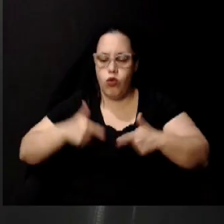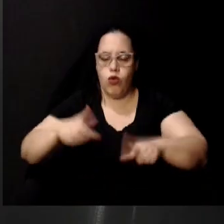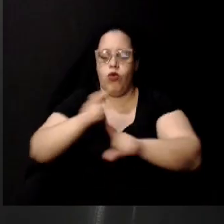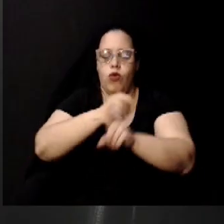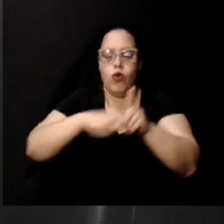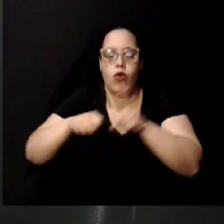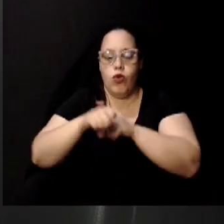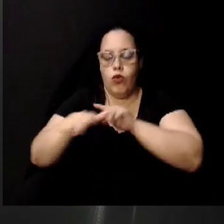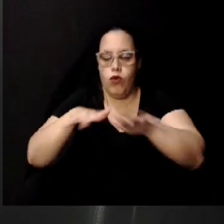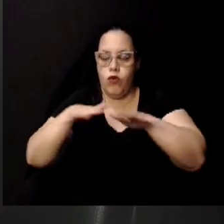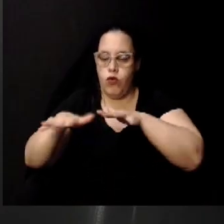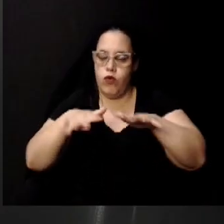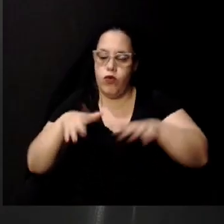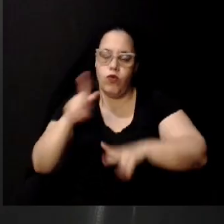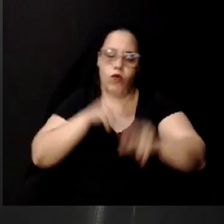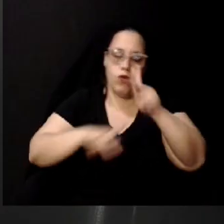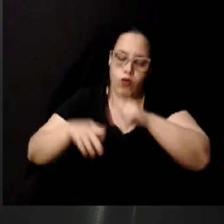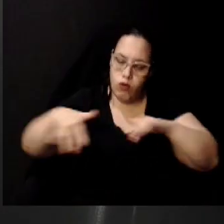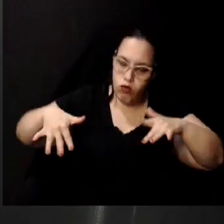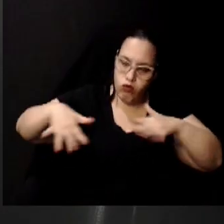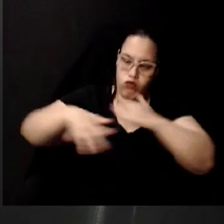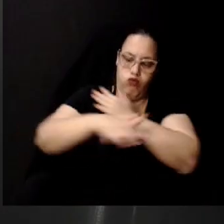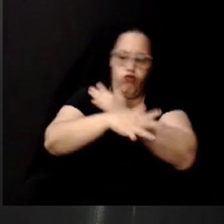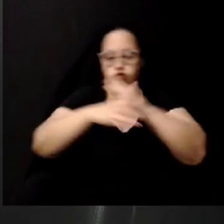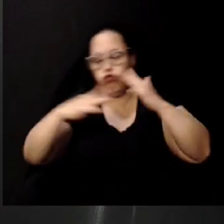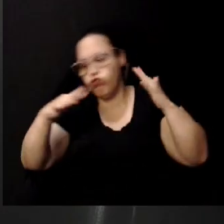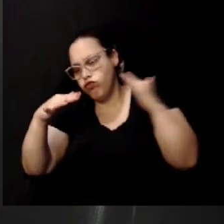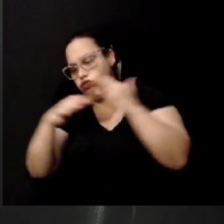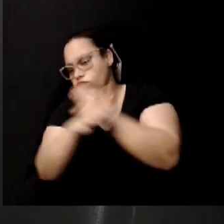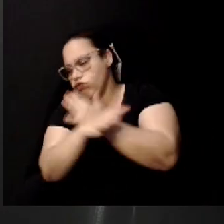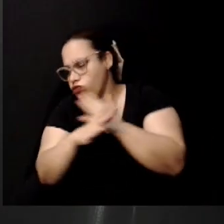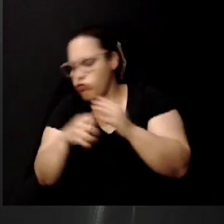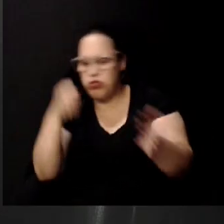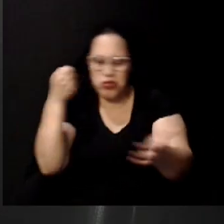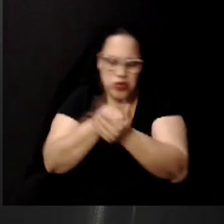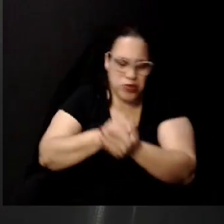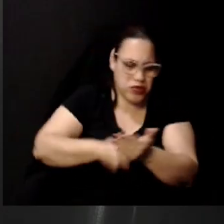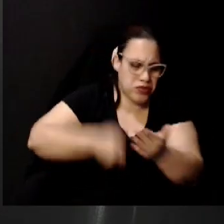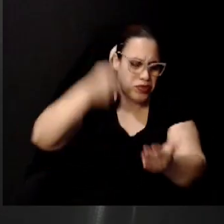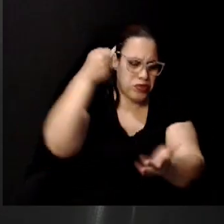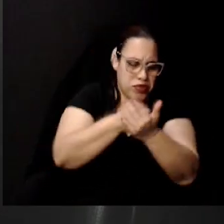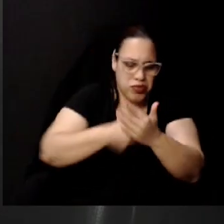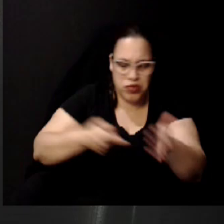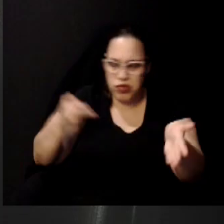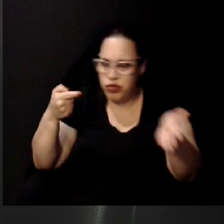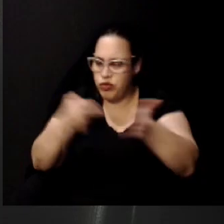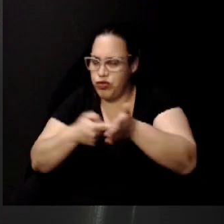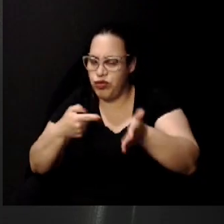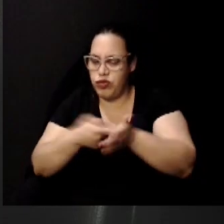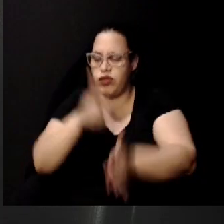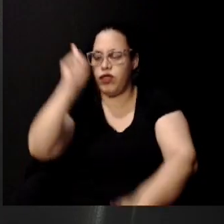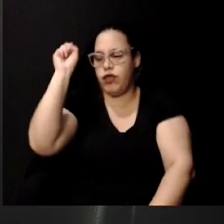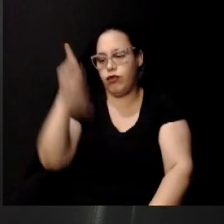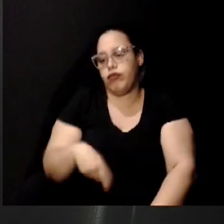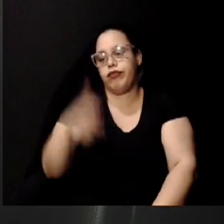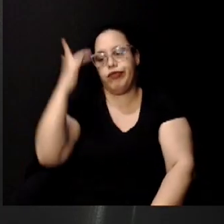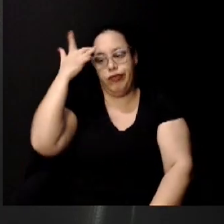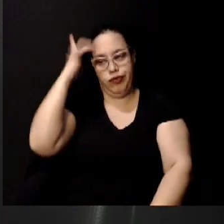com o povo na rua, com organização, com pressão, com denúncia. É dessa forma que eu acho que resolve.